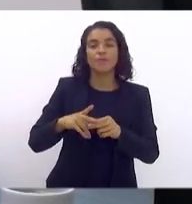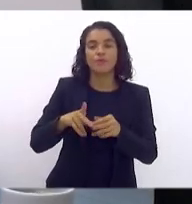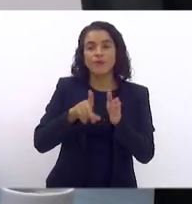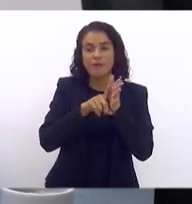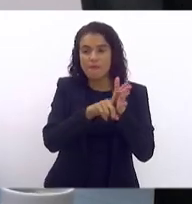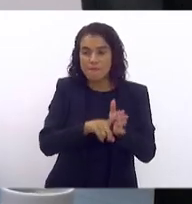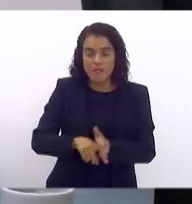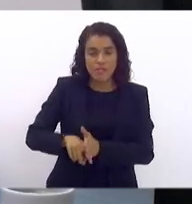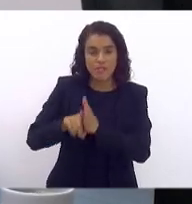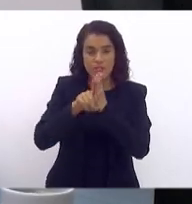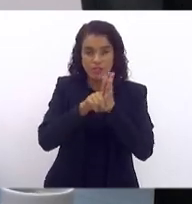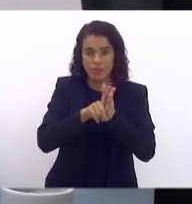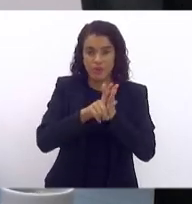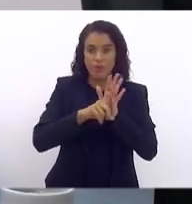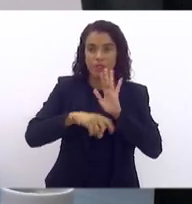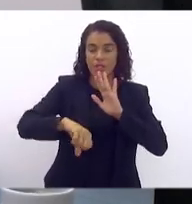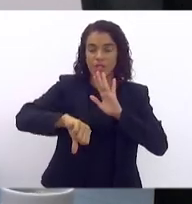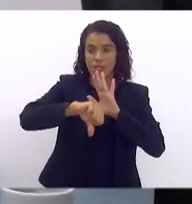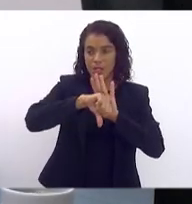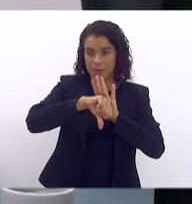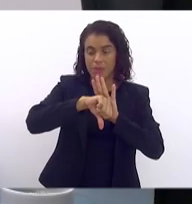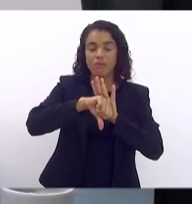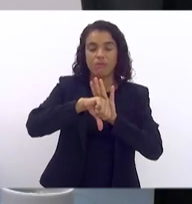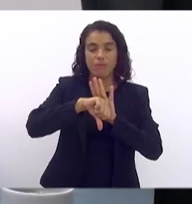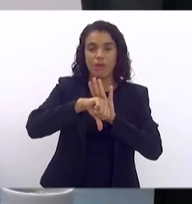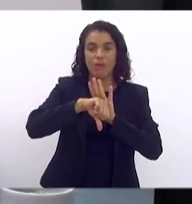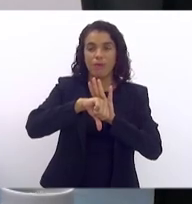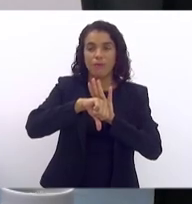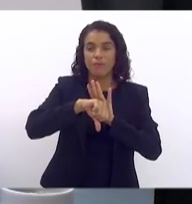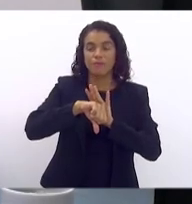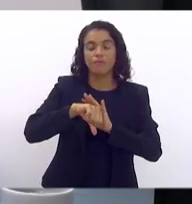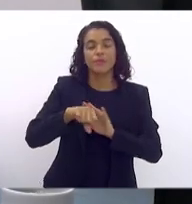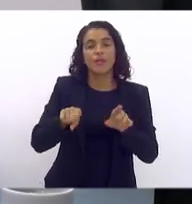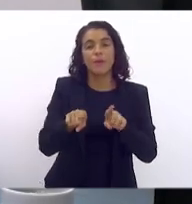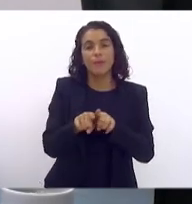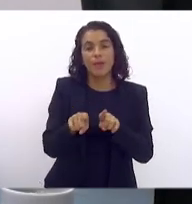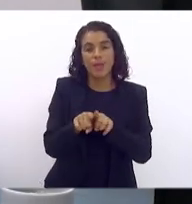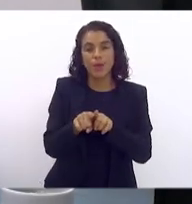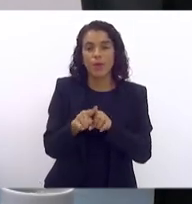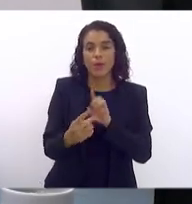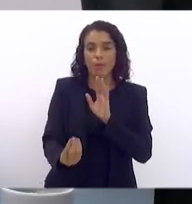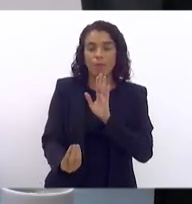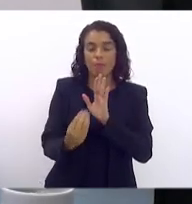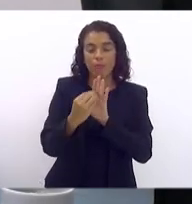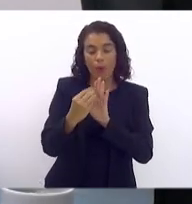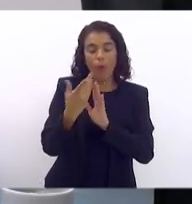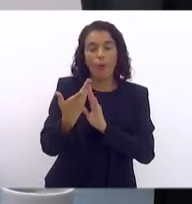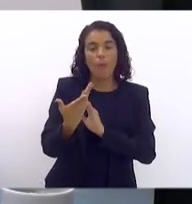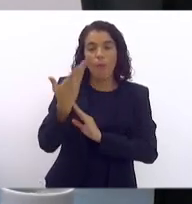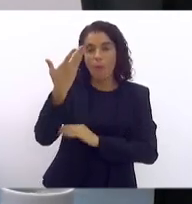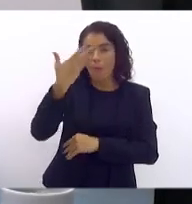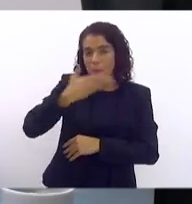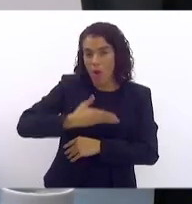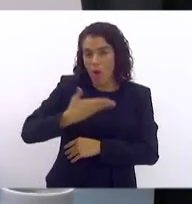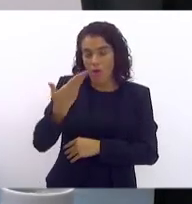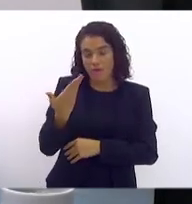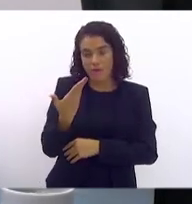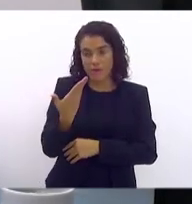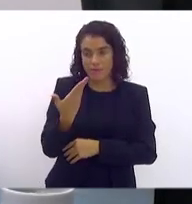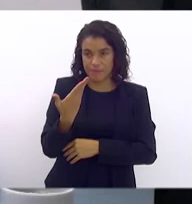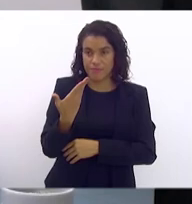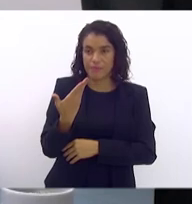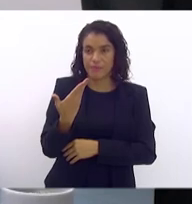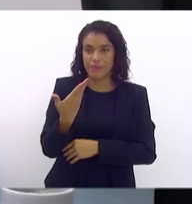investigatórios e criminais diante de considerar como prova irrefutável como até única